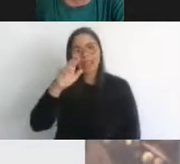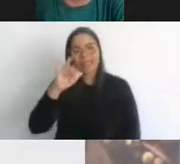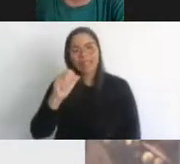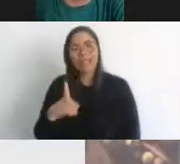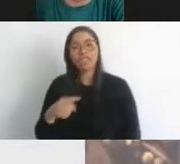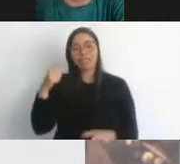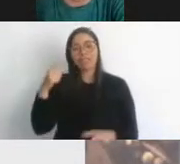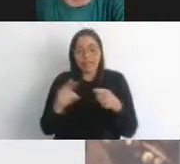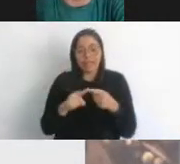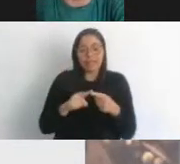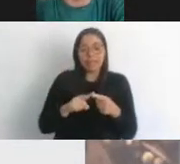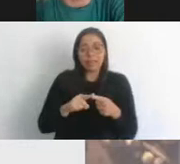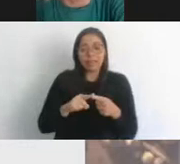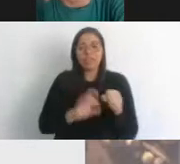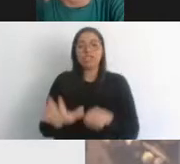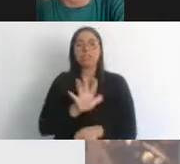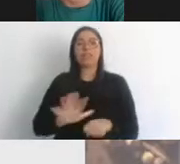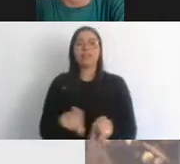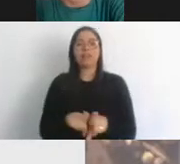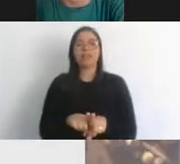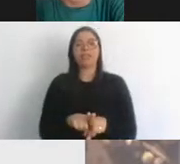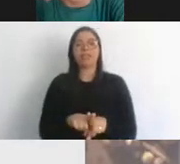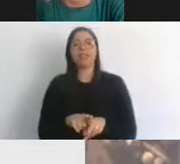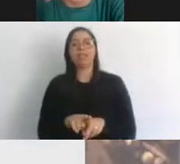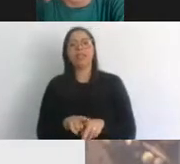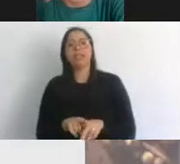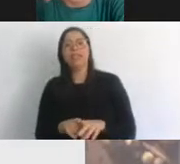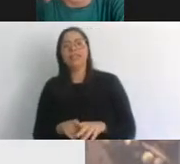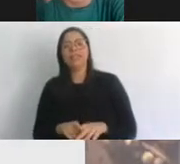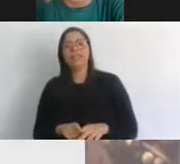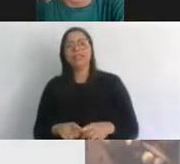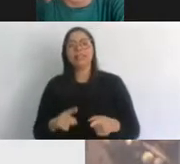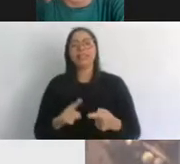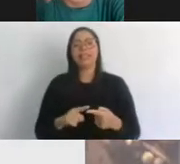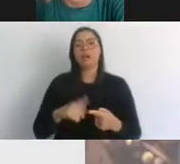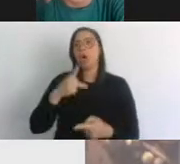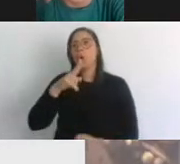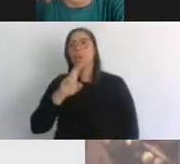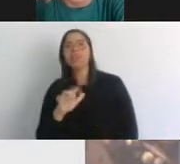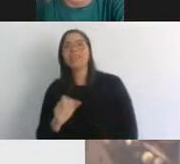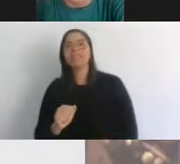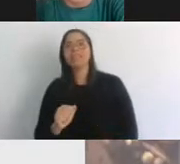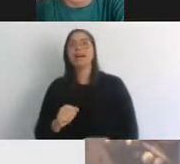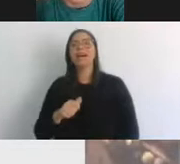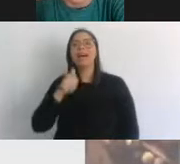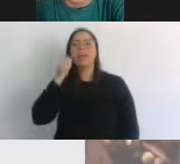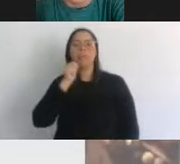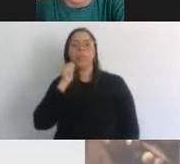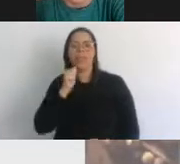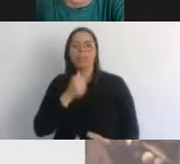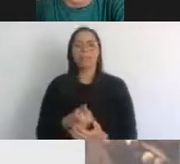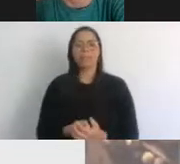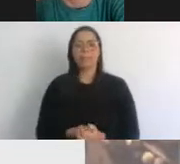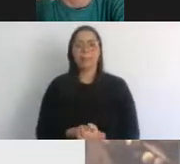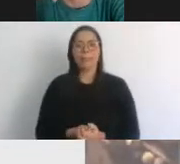tá ligada uma ideia de diversidade tá tá ligado aí uma ideia de pulverizar o conceito de mulher